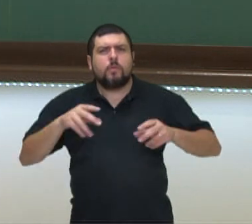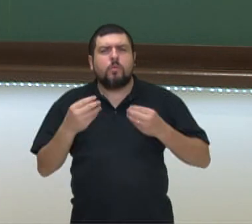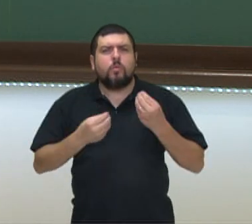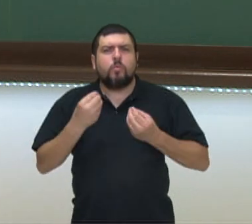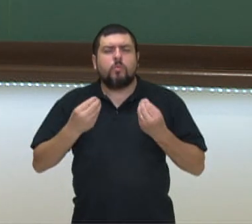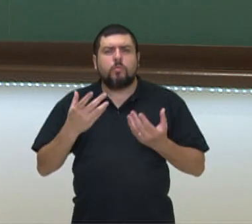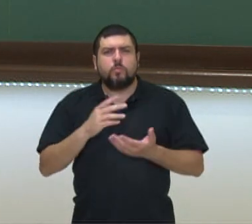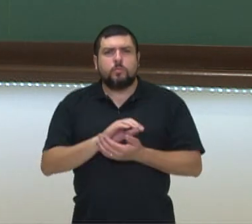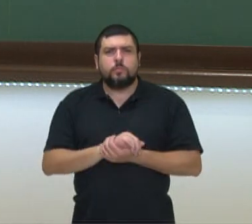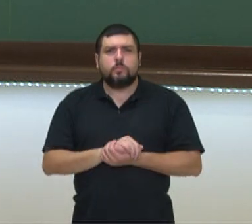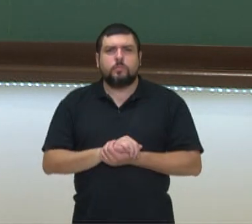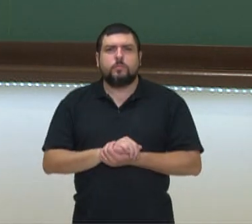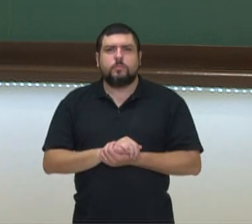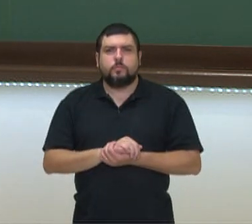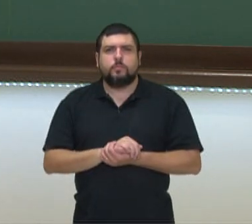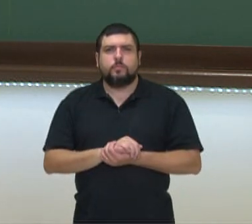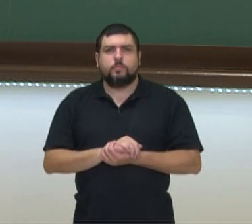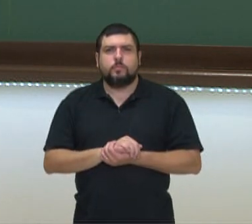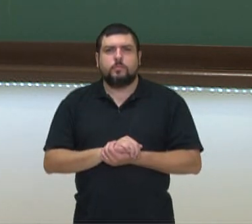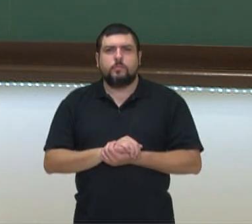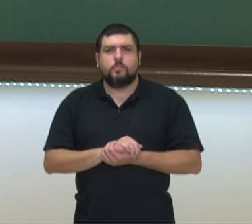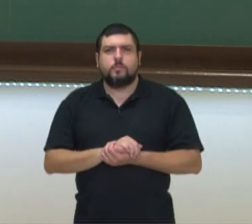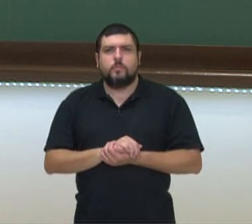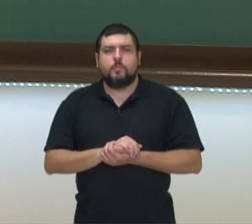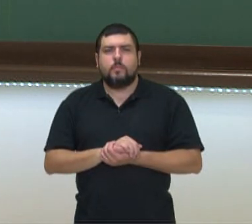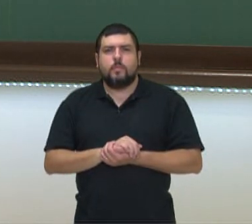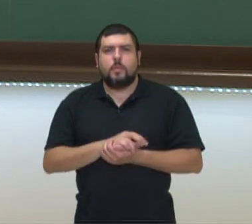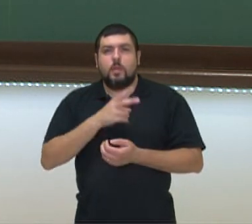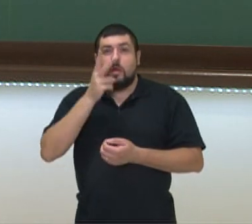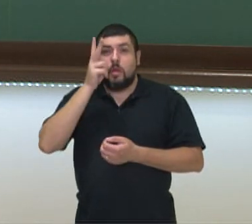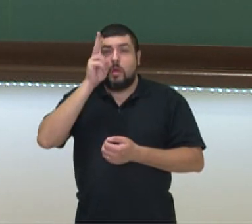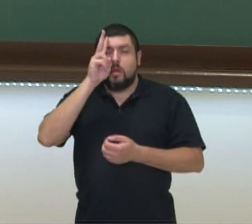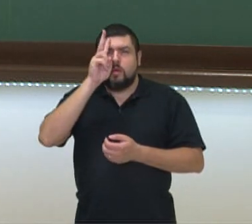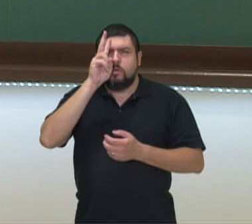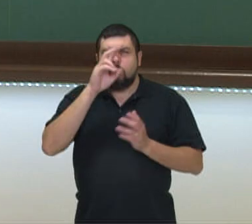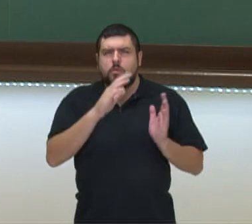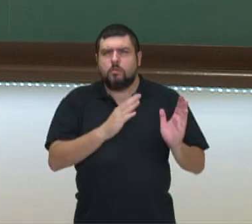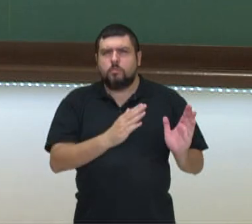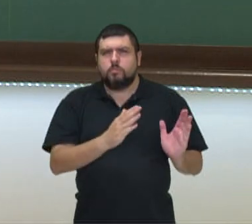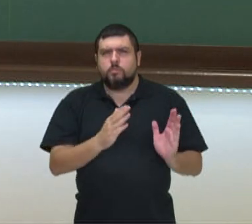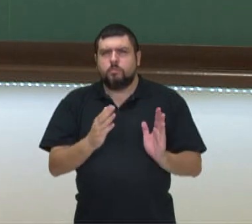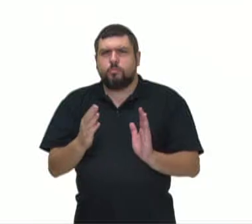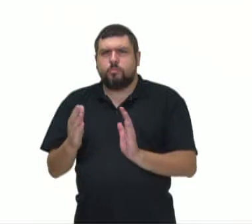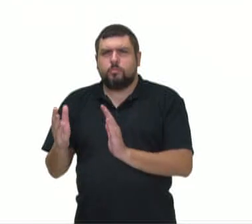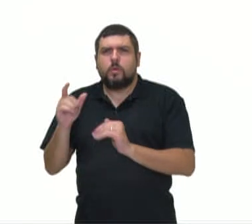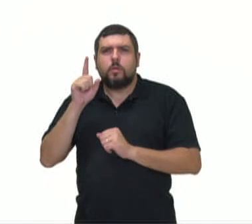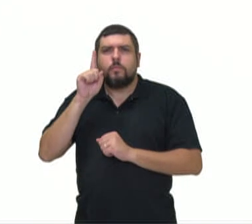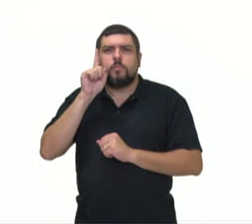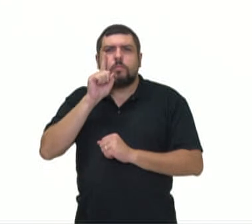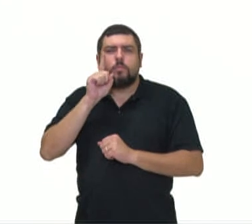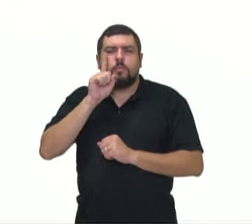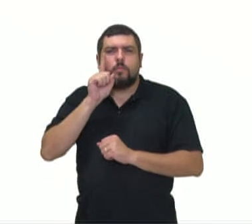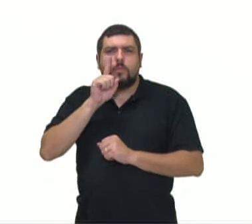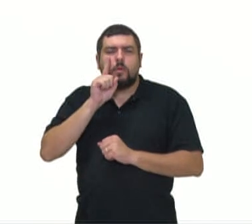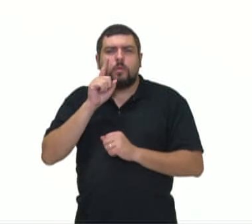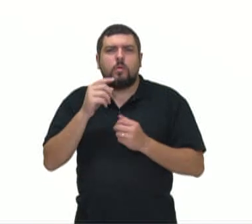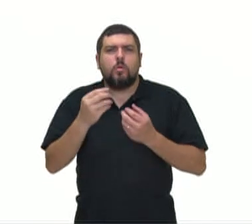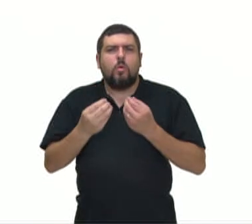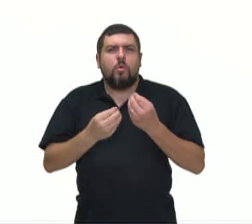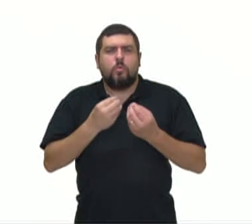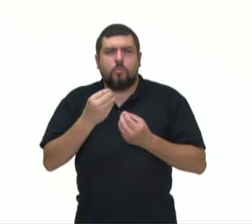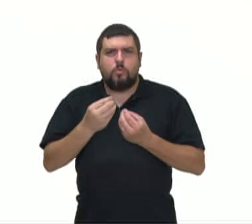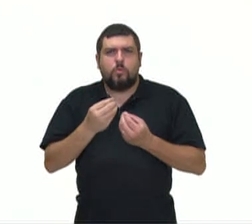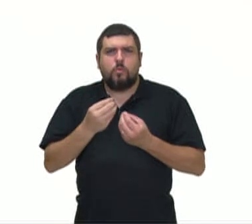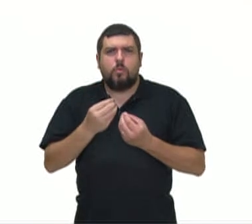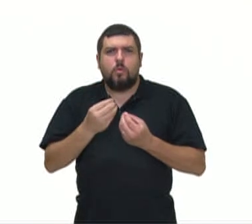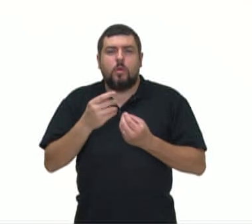né? A história mundial dos Estados Unidos, ela se relaciona, né, com a história dos Estados Unidos.